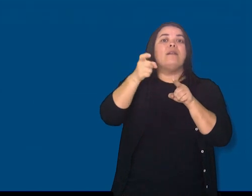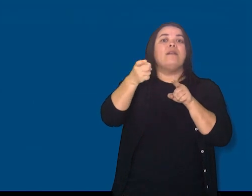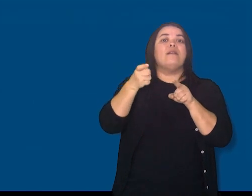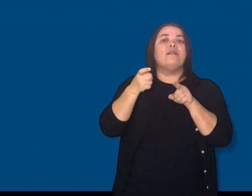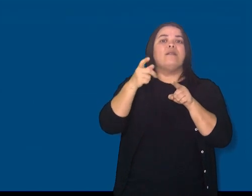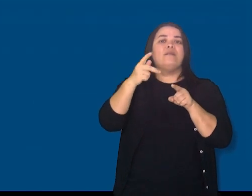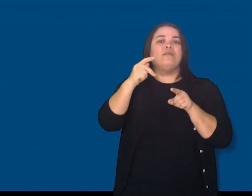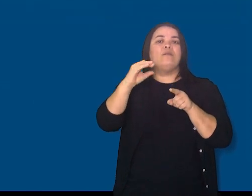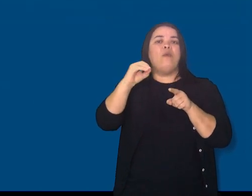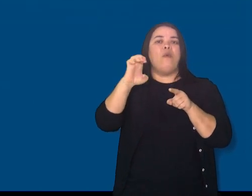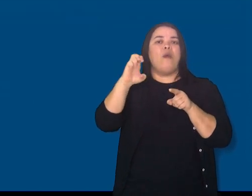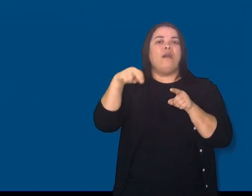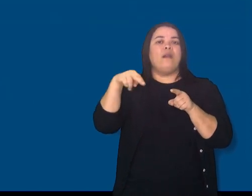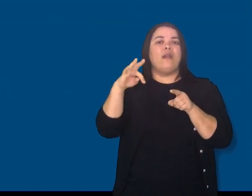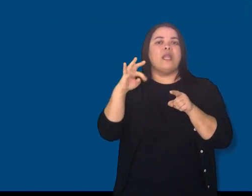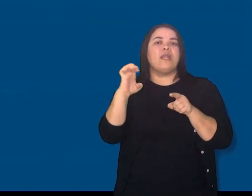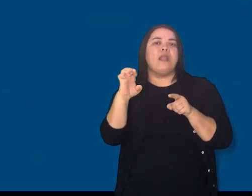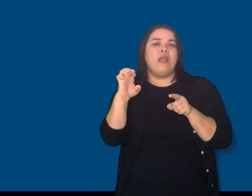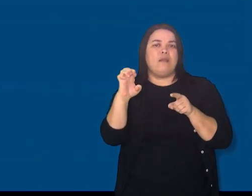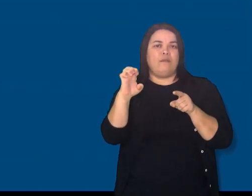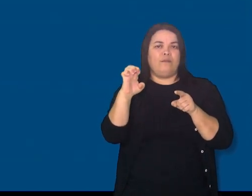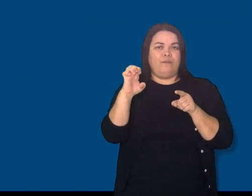chama-se expoente.